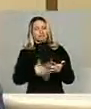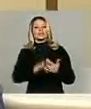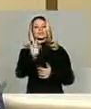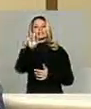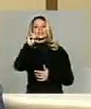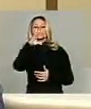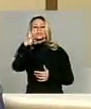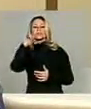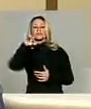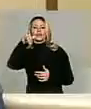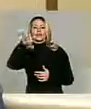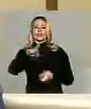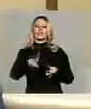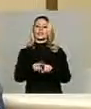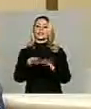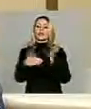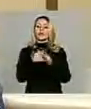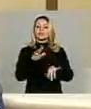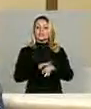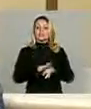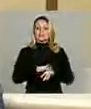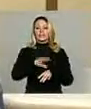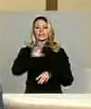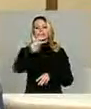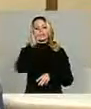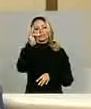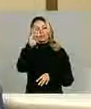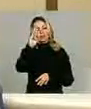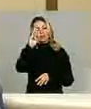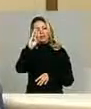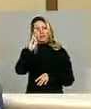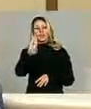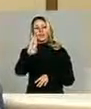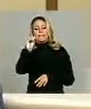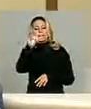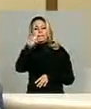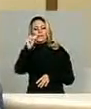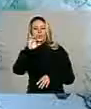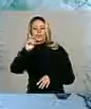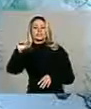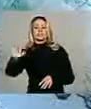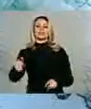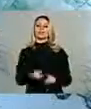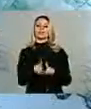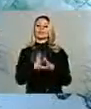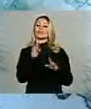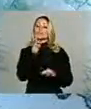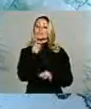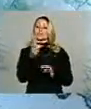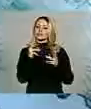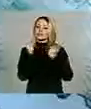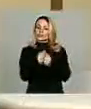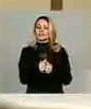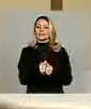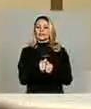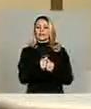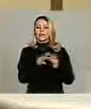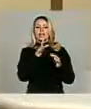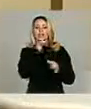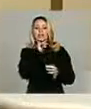última doença detectada no Programa Nacional é a fibrose cística, também conhecida como mucoviscidose. Que doenças são essas?